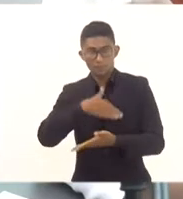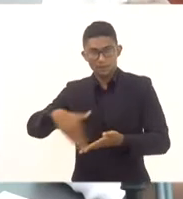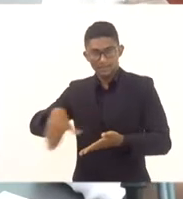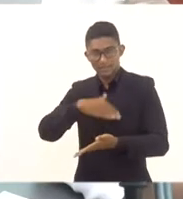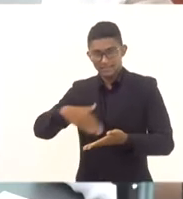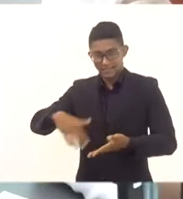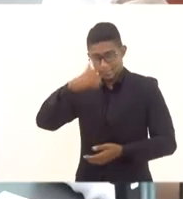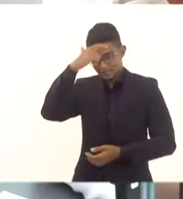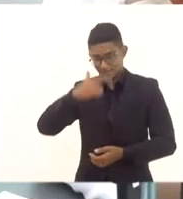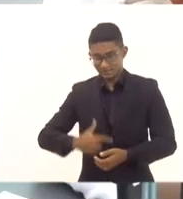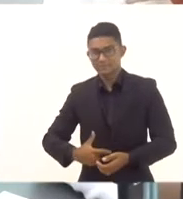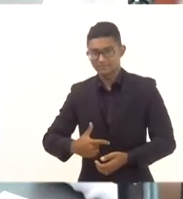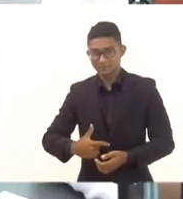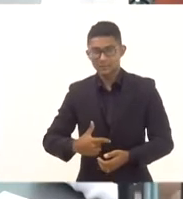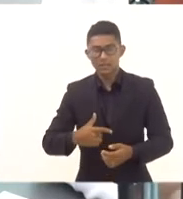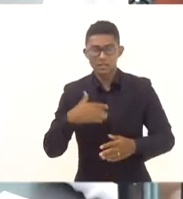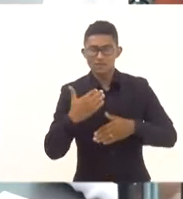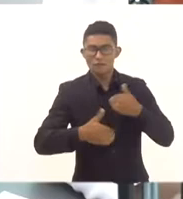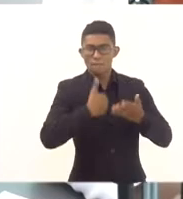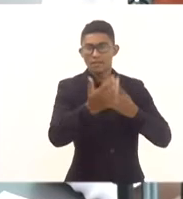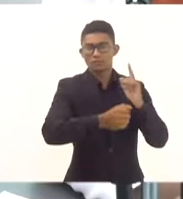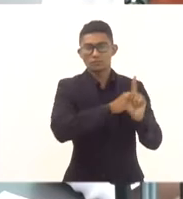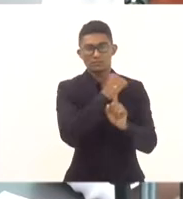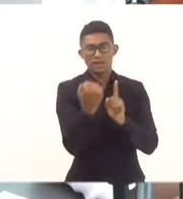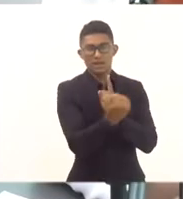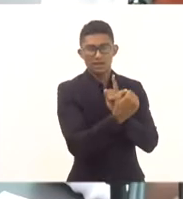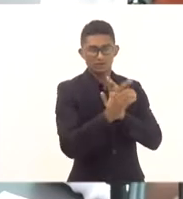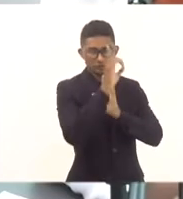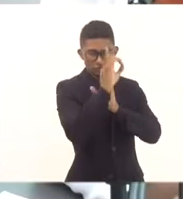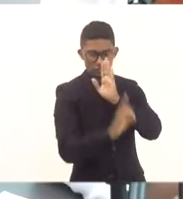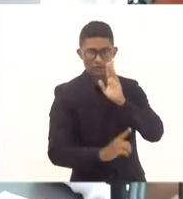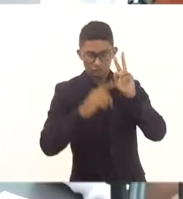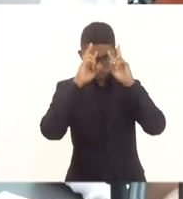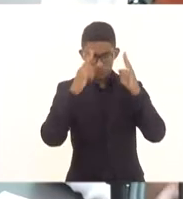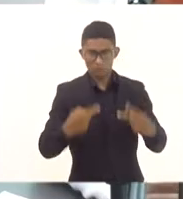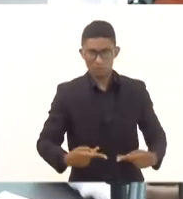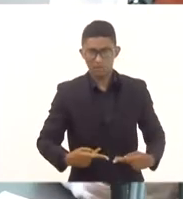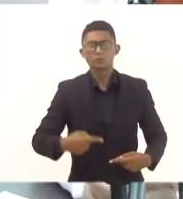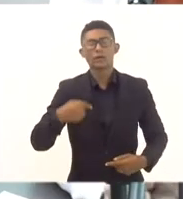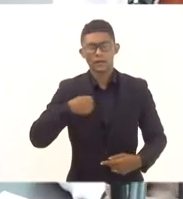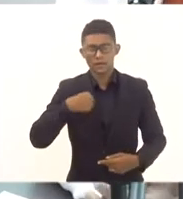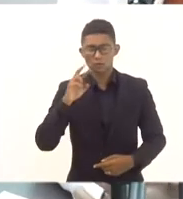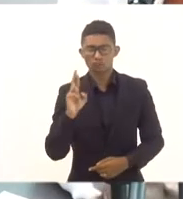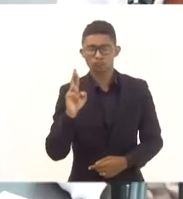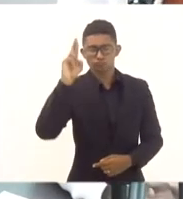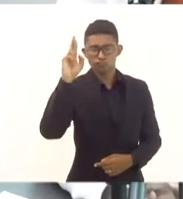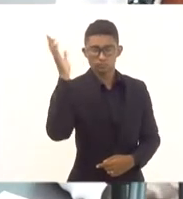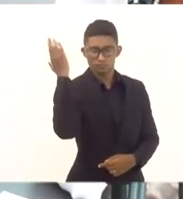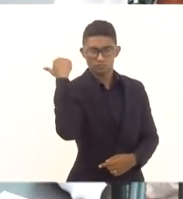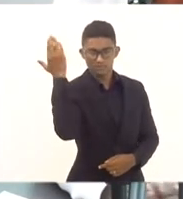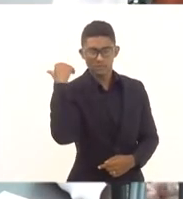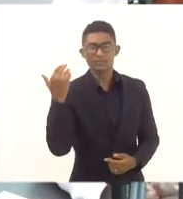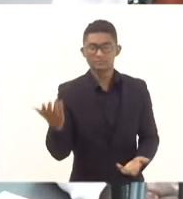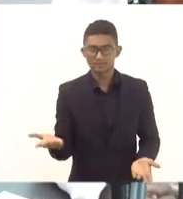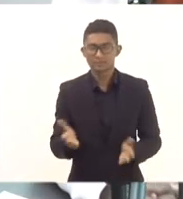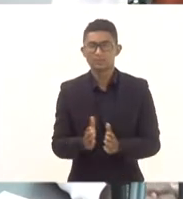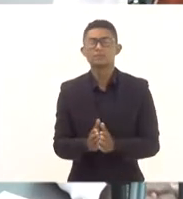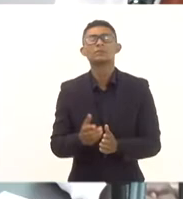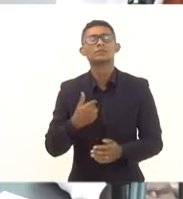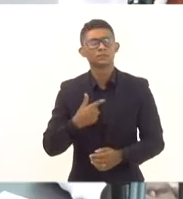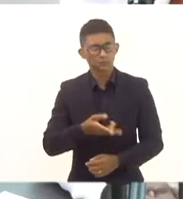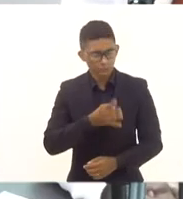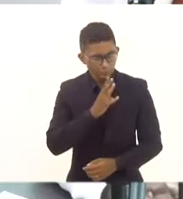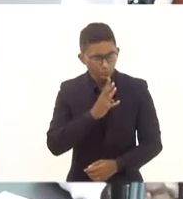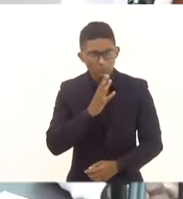Social Direitos Humanos oportunidade que eu tive de comandar essa pasta então a gente conhece